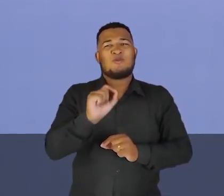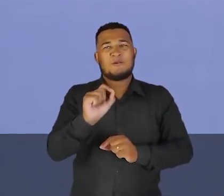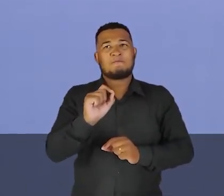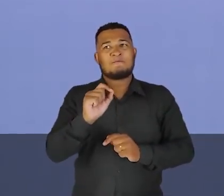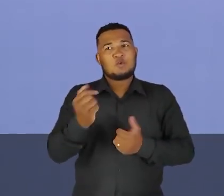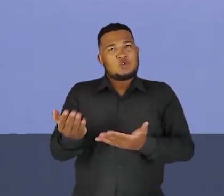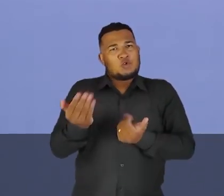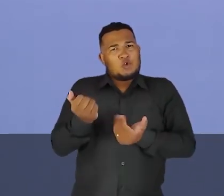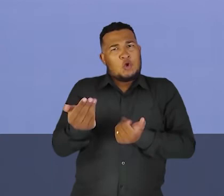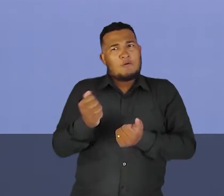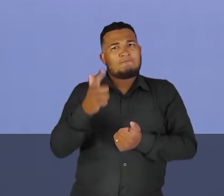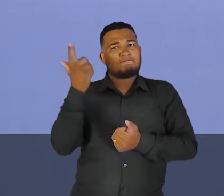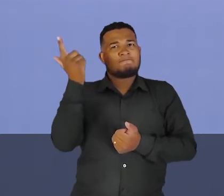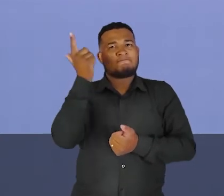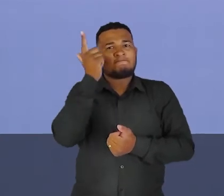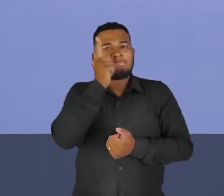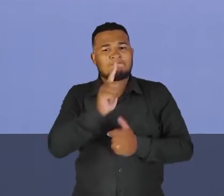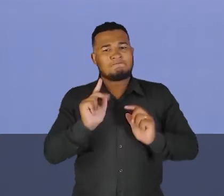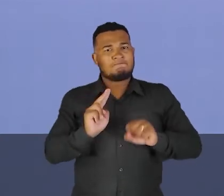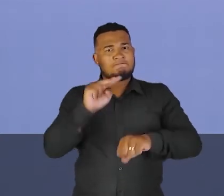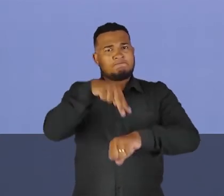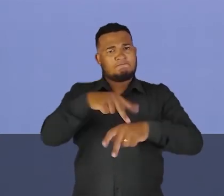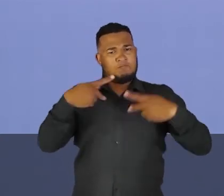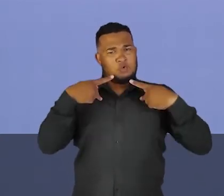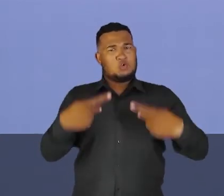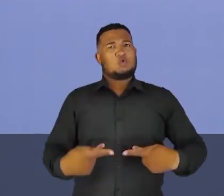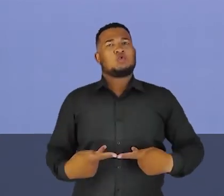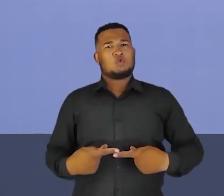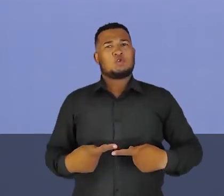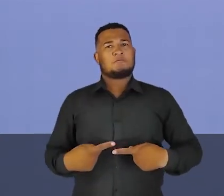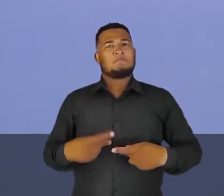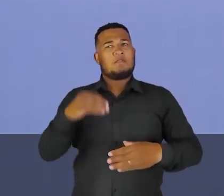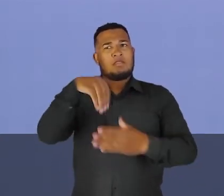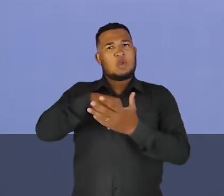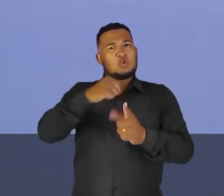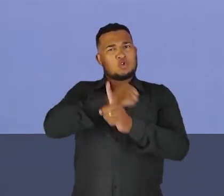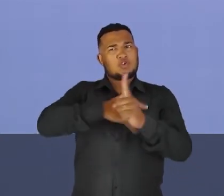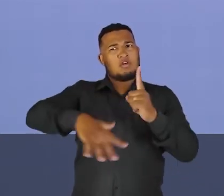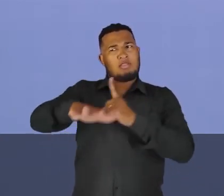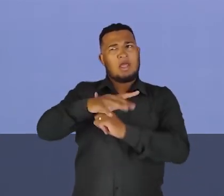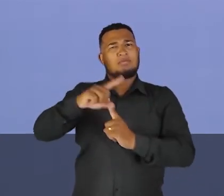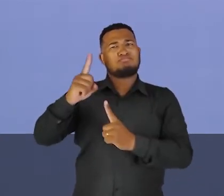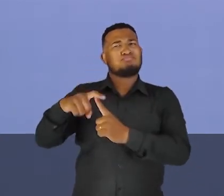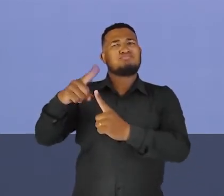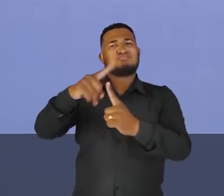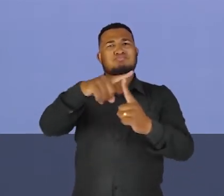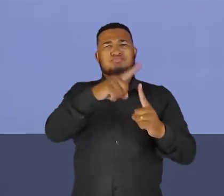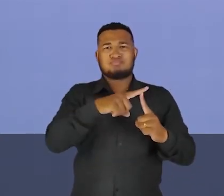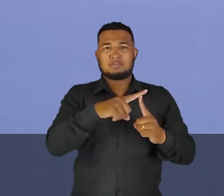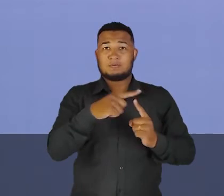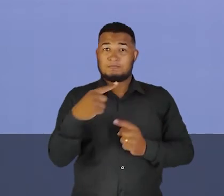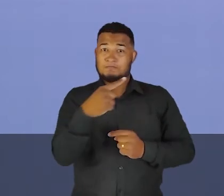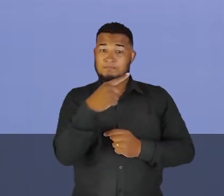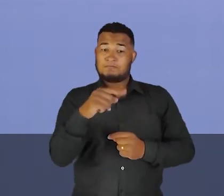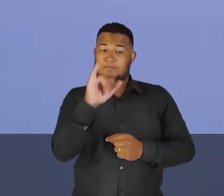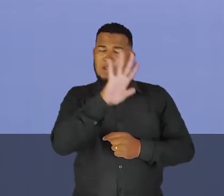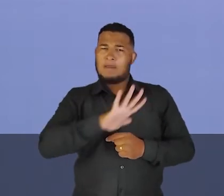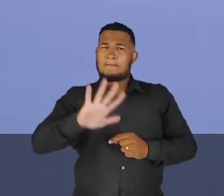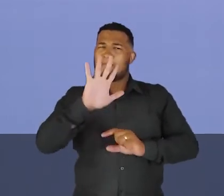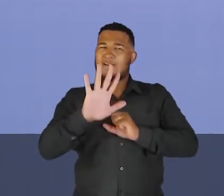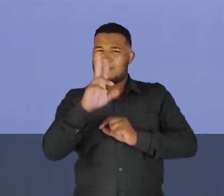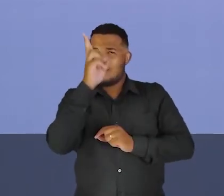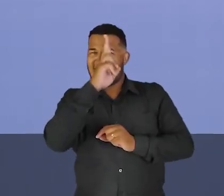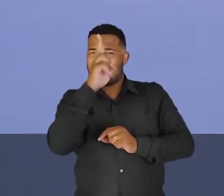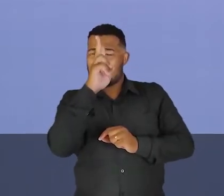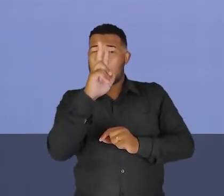jovens consigam, né, se posicionar na sociedade de várias formas. Essa imagem, então, ela faz referência à luta dos